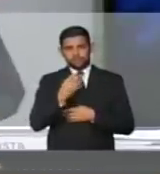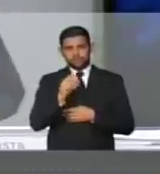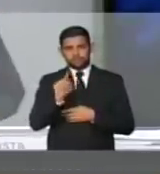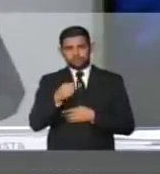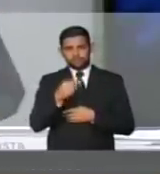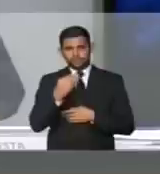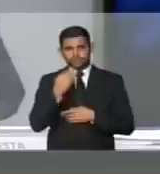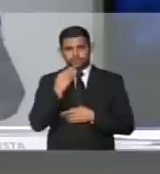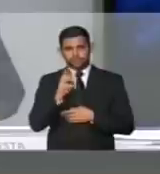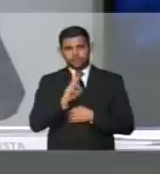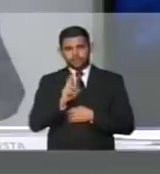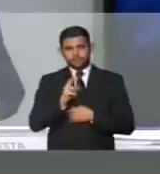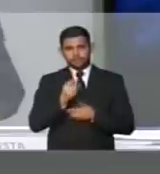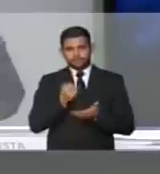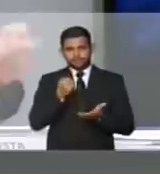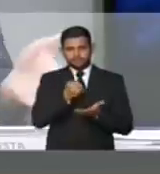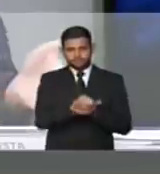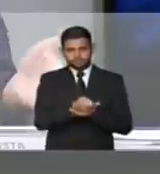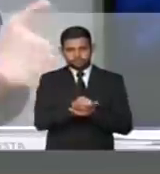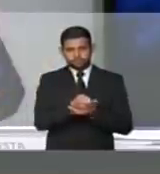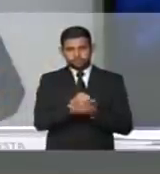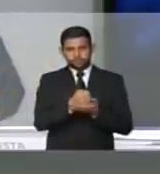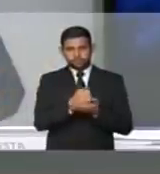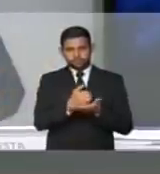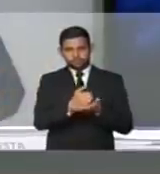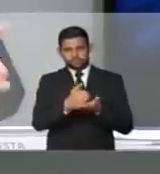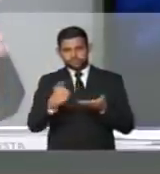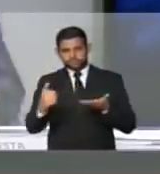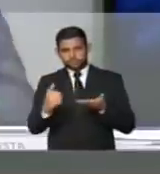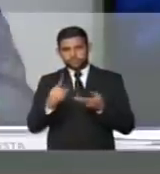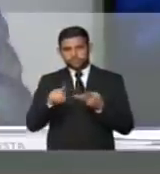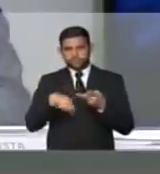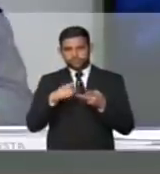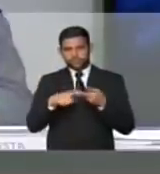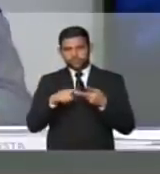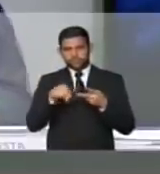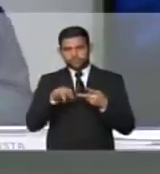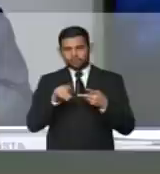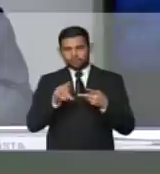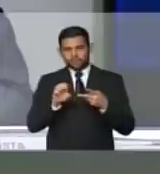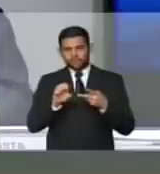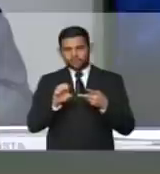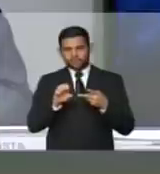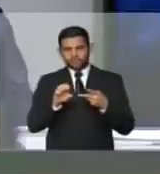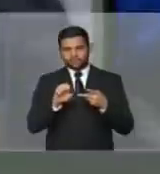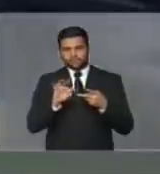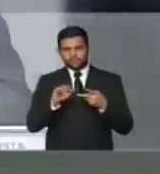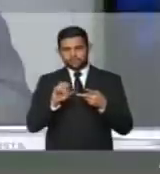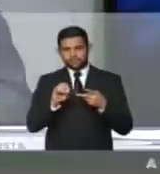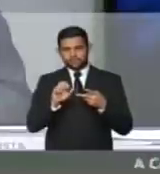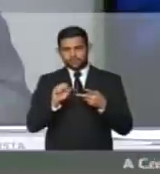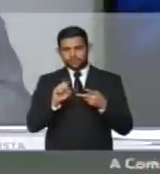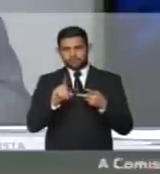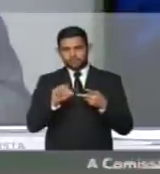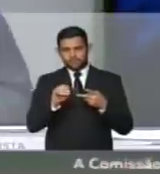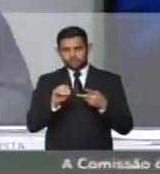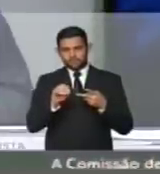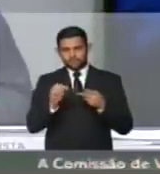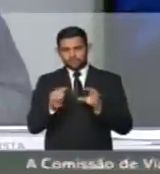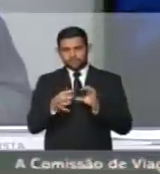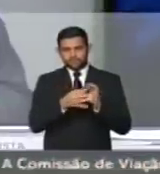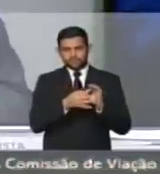R$ 3 bilhões, como capital. Então limpou-se isso. Trouxemos a Mubadala, o Fundo Soberano de Abu Dhabi, junto